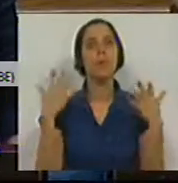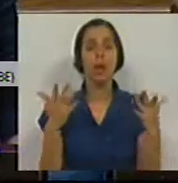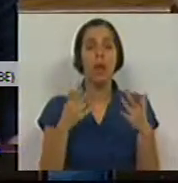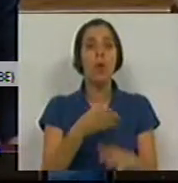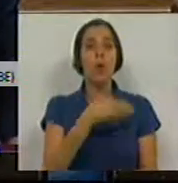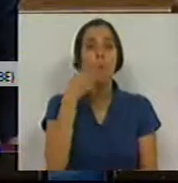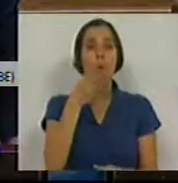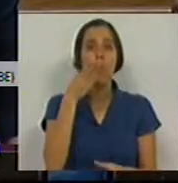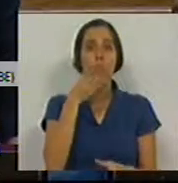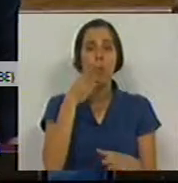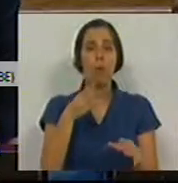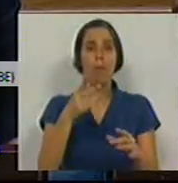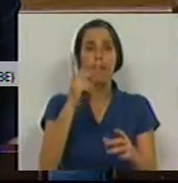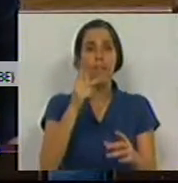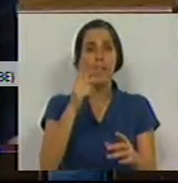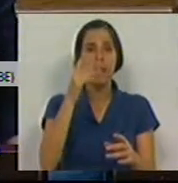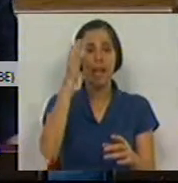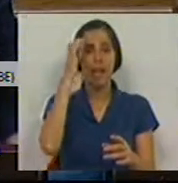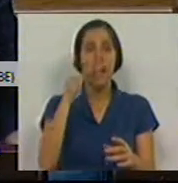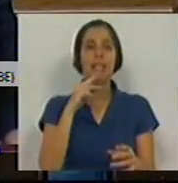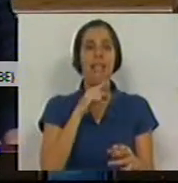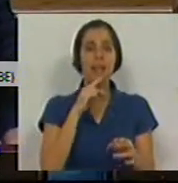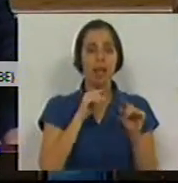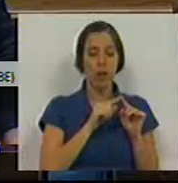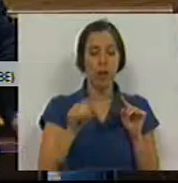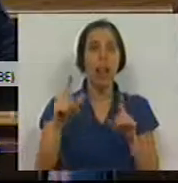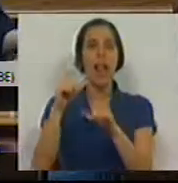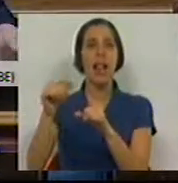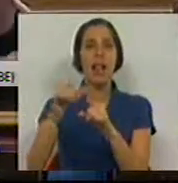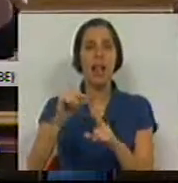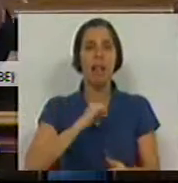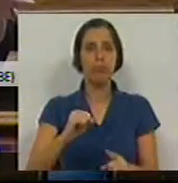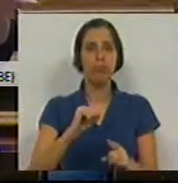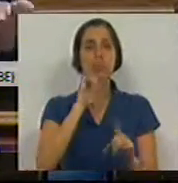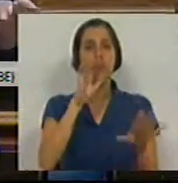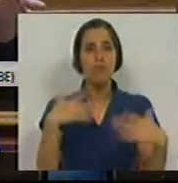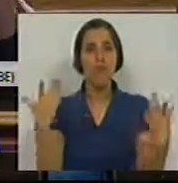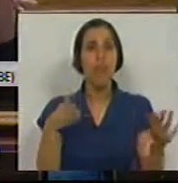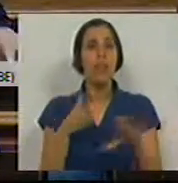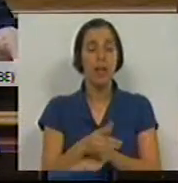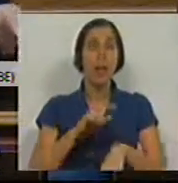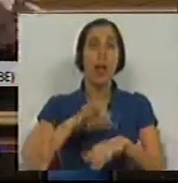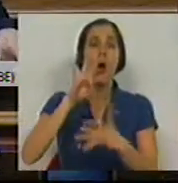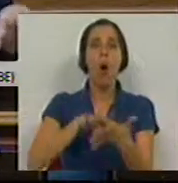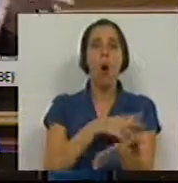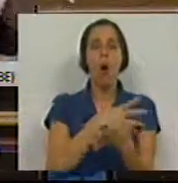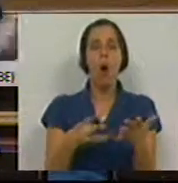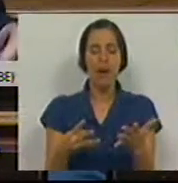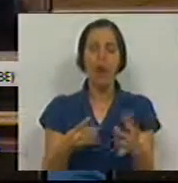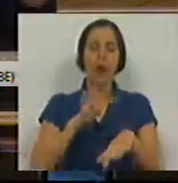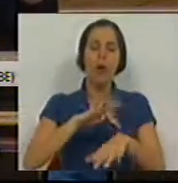os comboios diretos entre Vila Real, Santo António e Lagos possam ocorrer e, sobretudo, que os horários